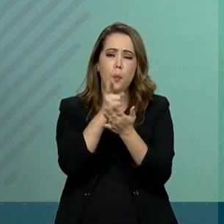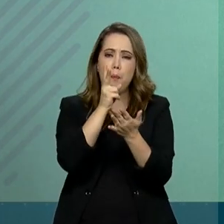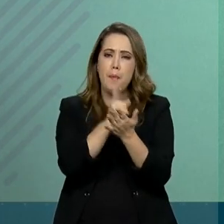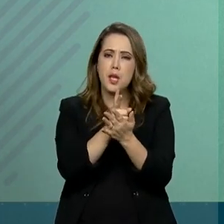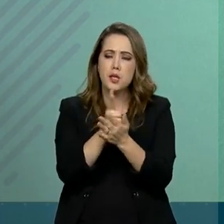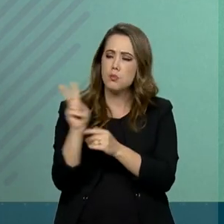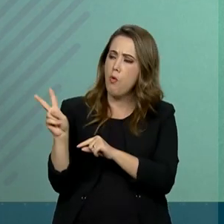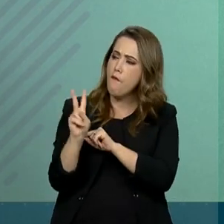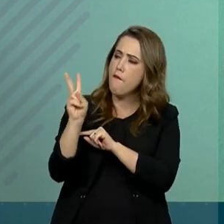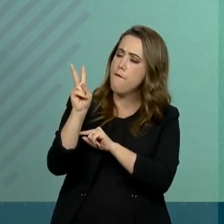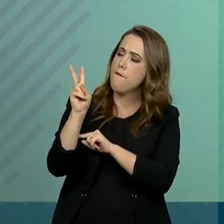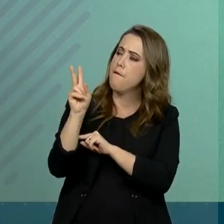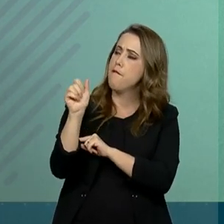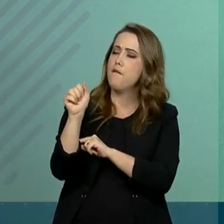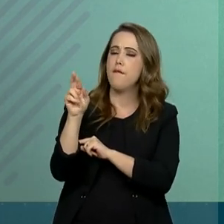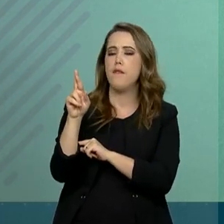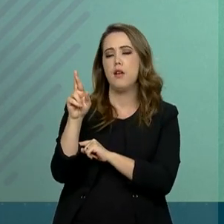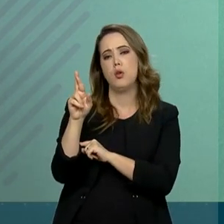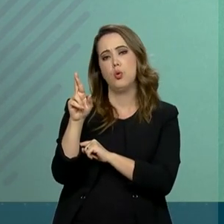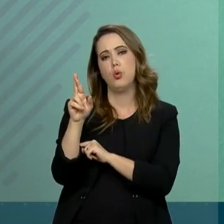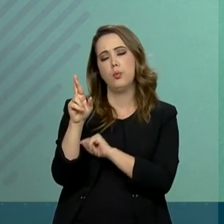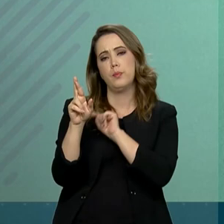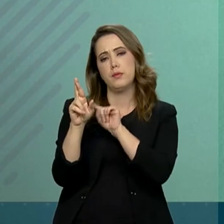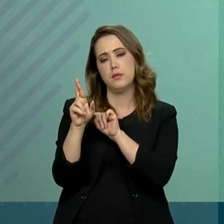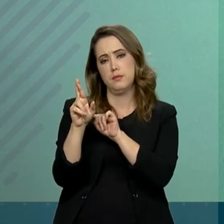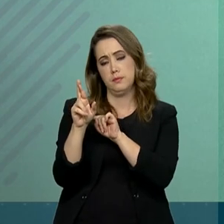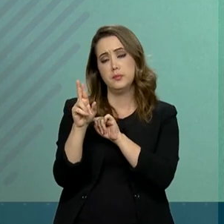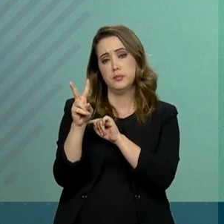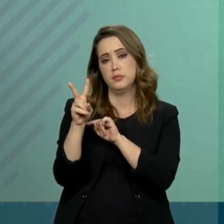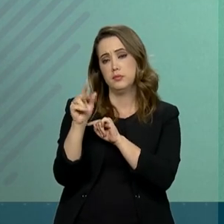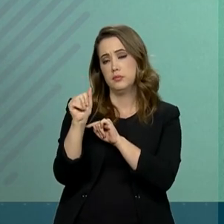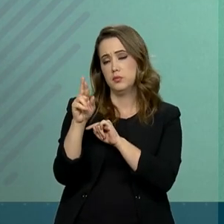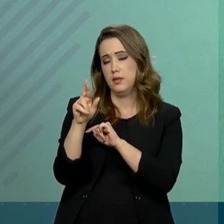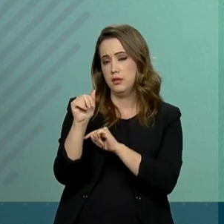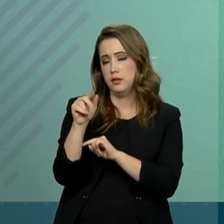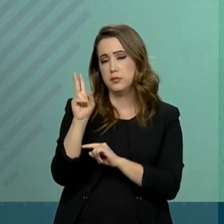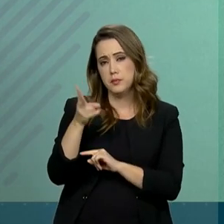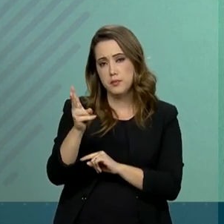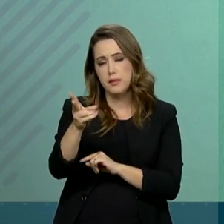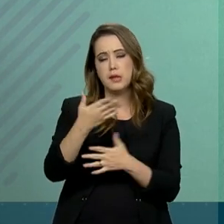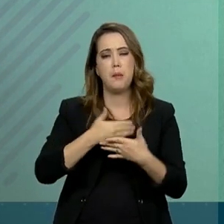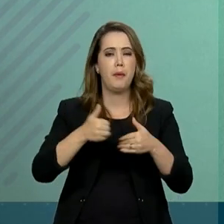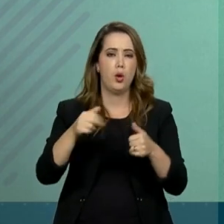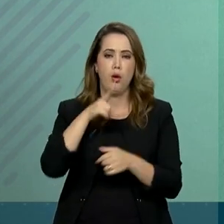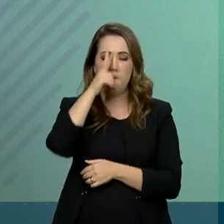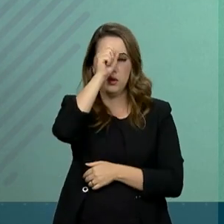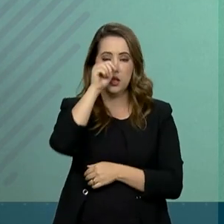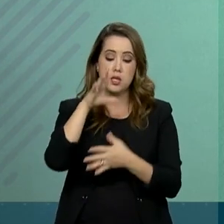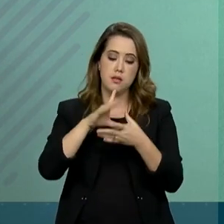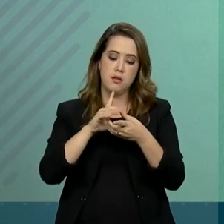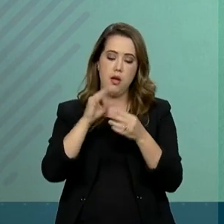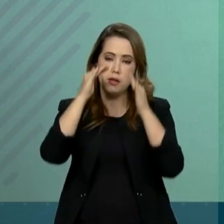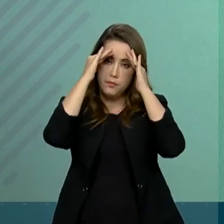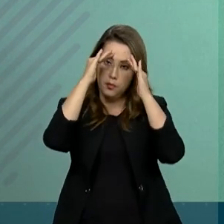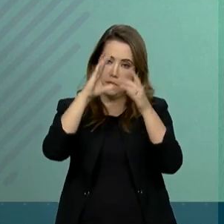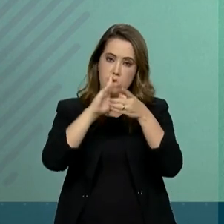valores e valores estes que são fortalecidos pela democracia